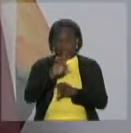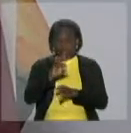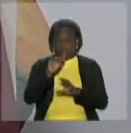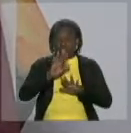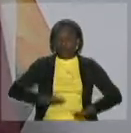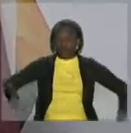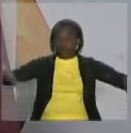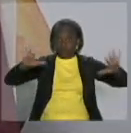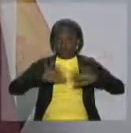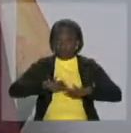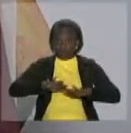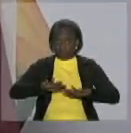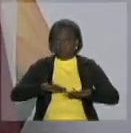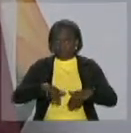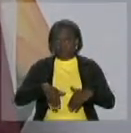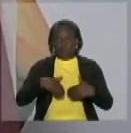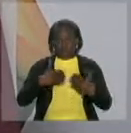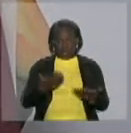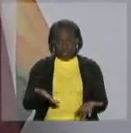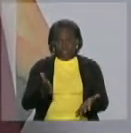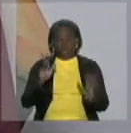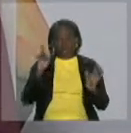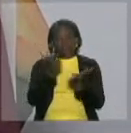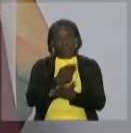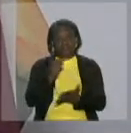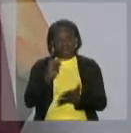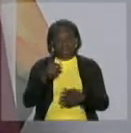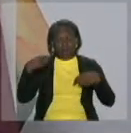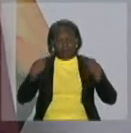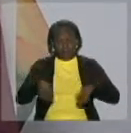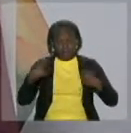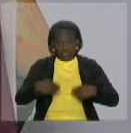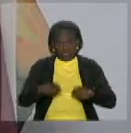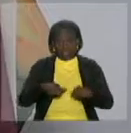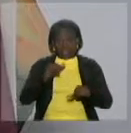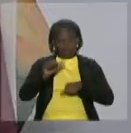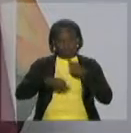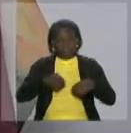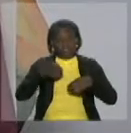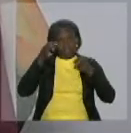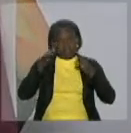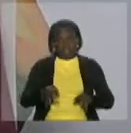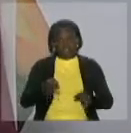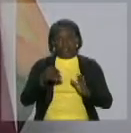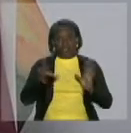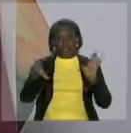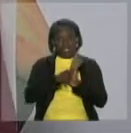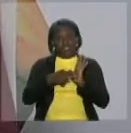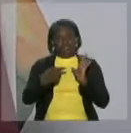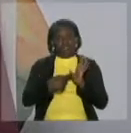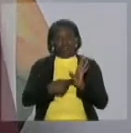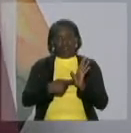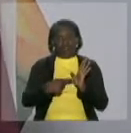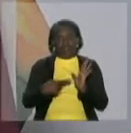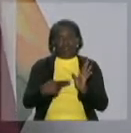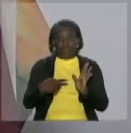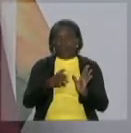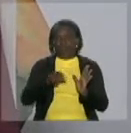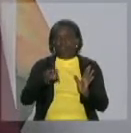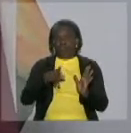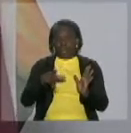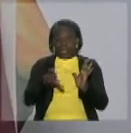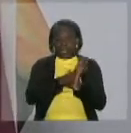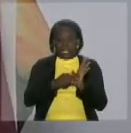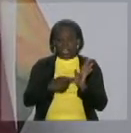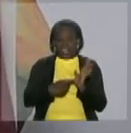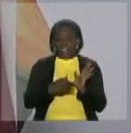que a educação é para todos. Mas acontece que é preciso tornar efetivo o que está escrito na lei.